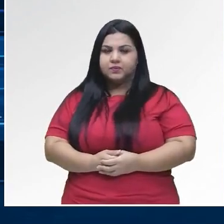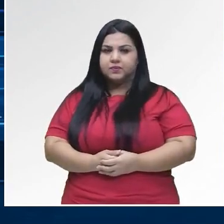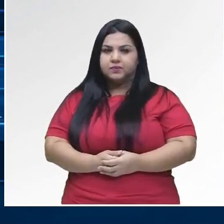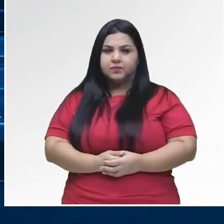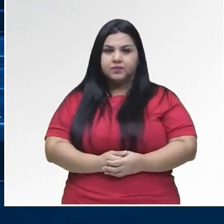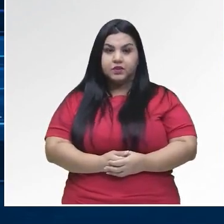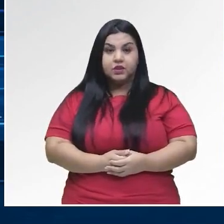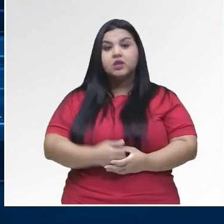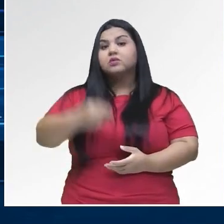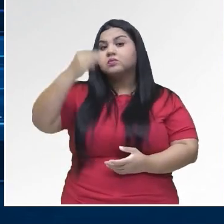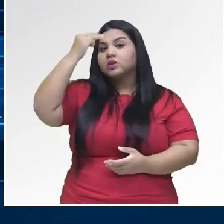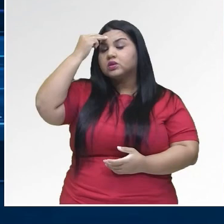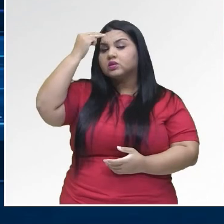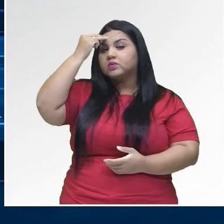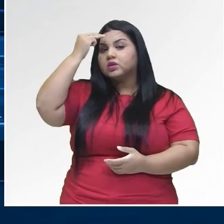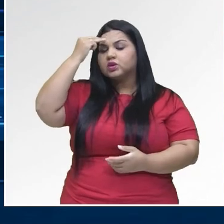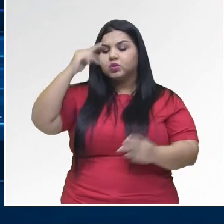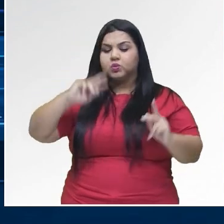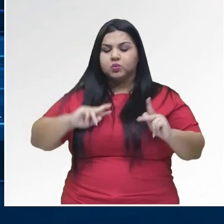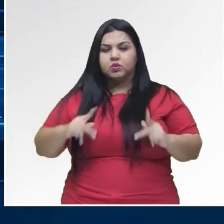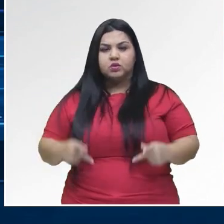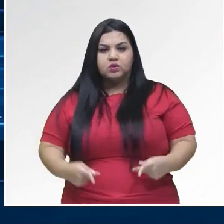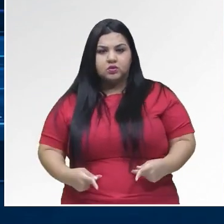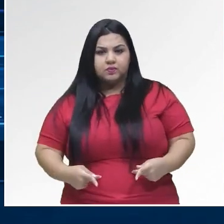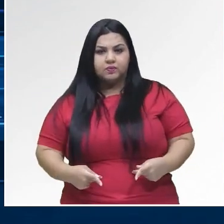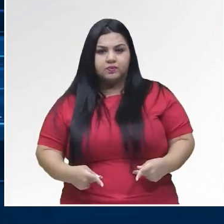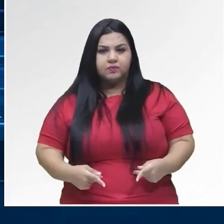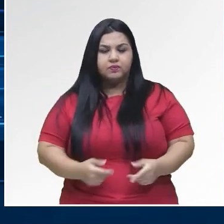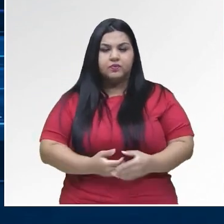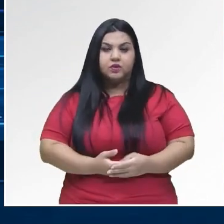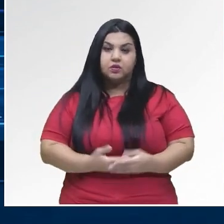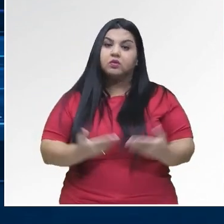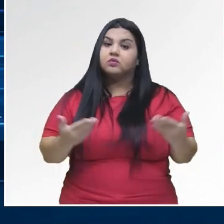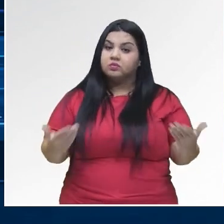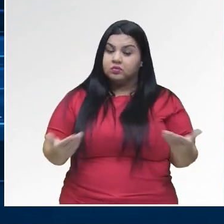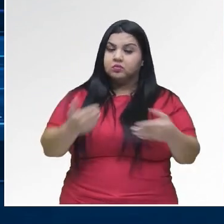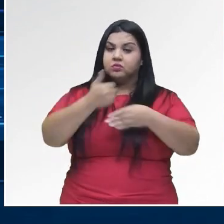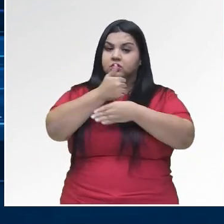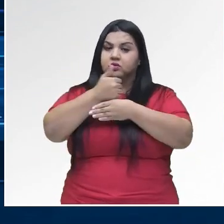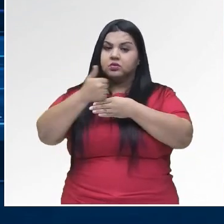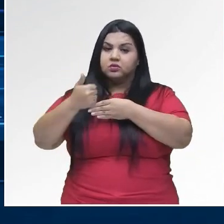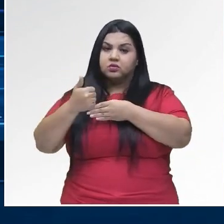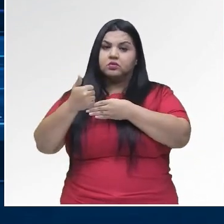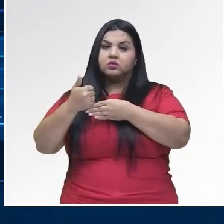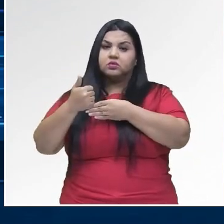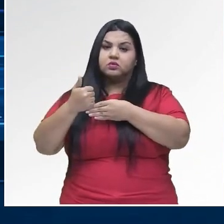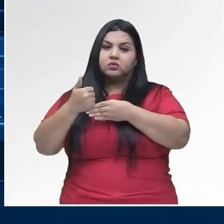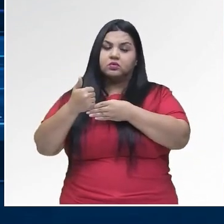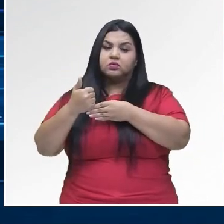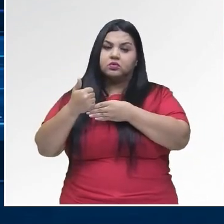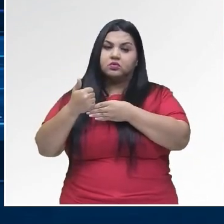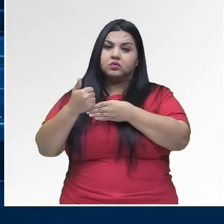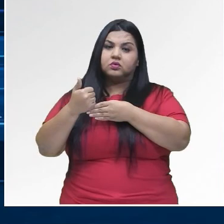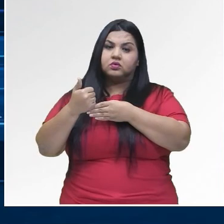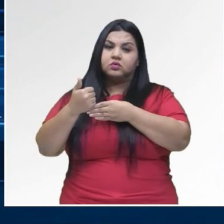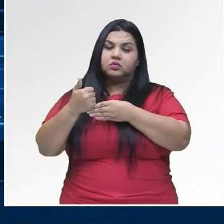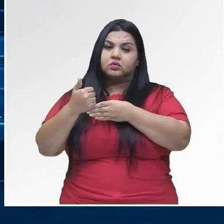E a mentalidade humana. Né? Então a moral, ela